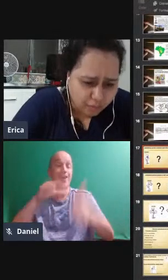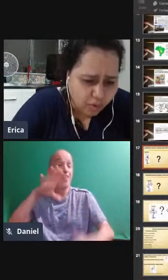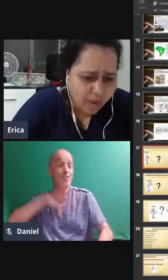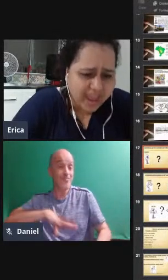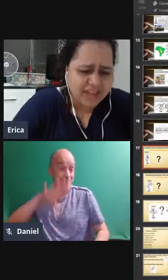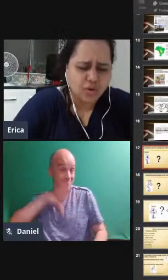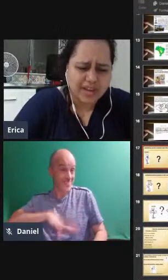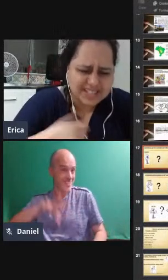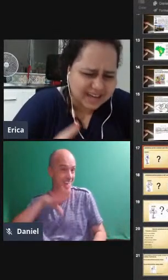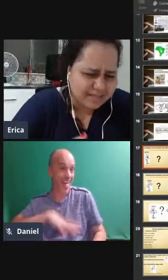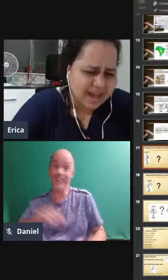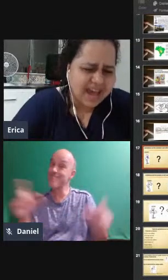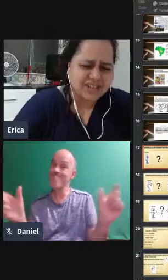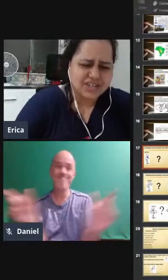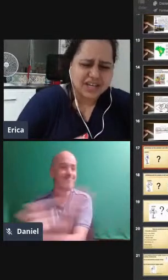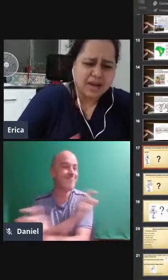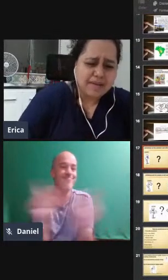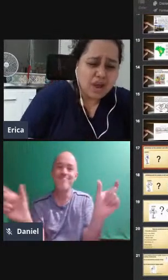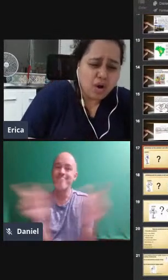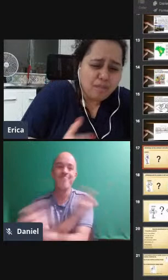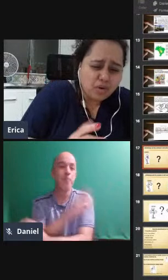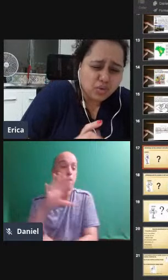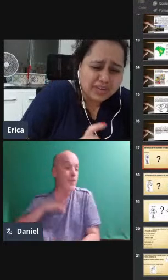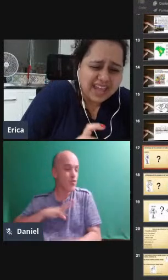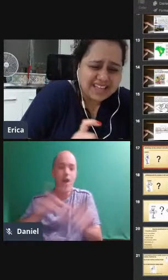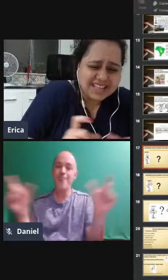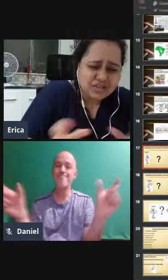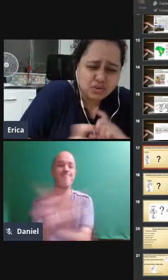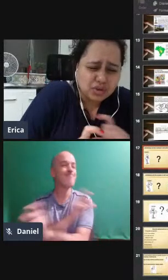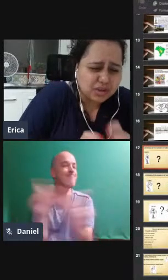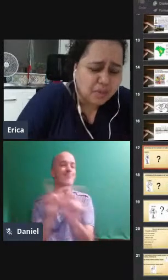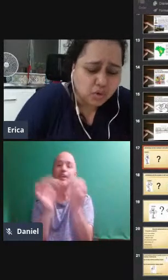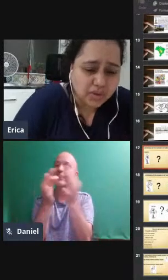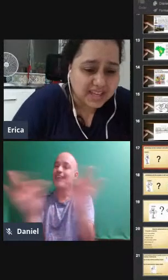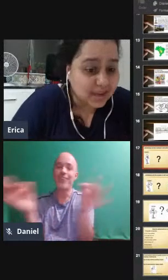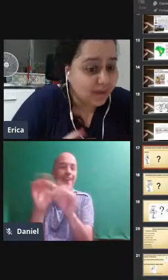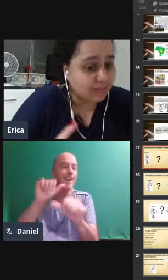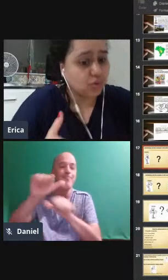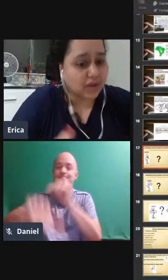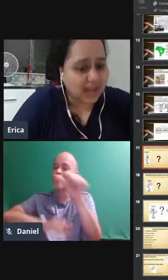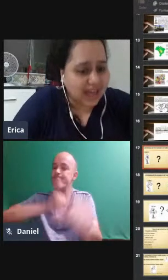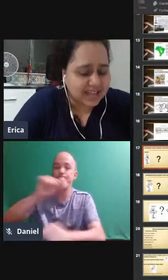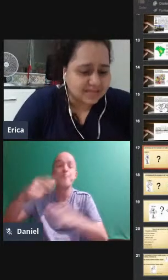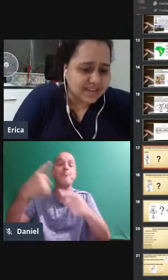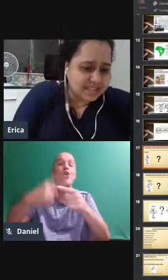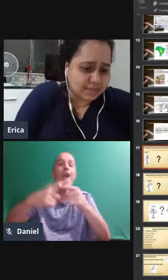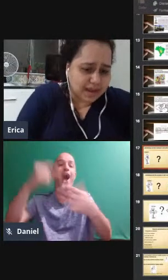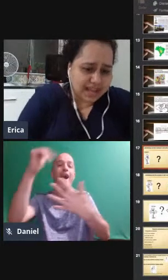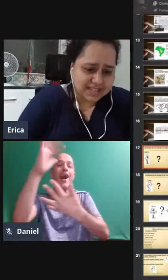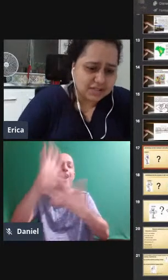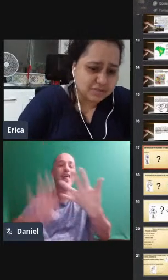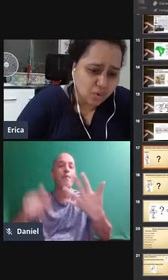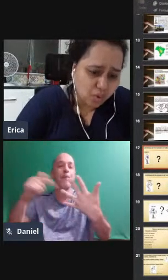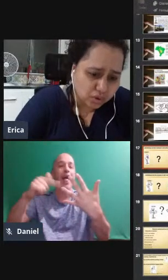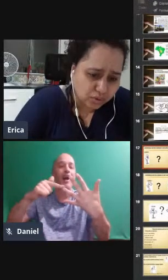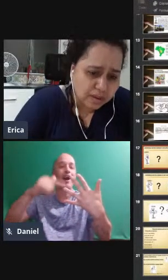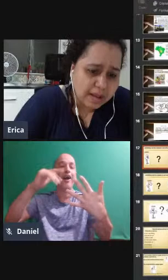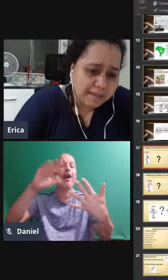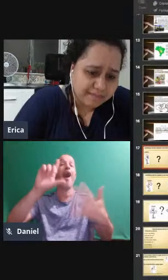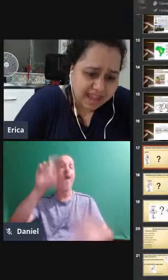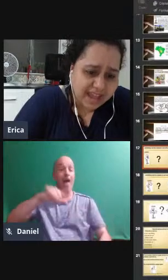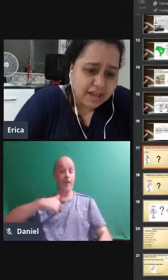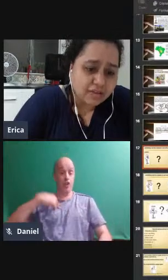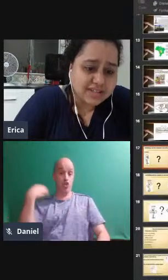forma fluente, conhece a gramática, o português, a estrutura do português não é muito clara, às vezes, para esse